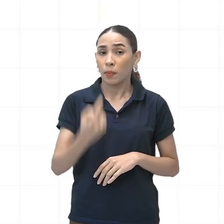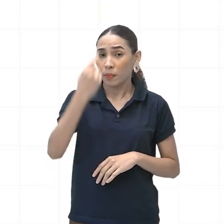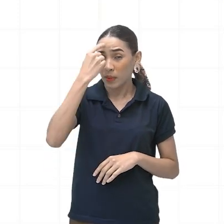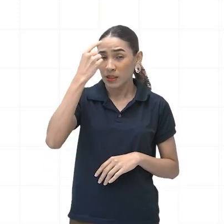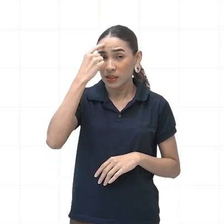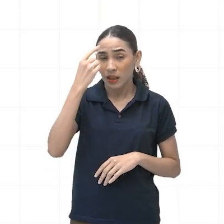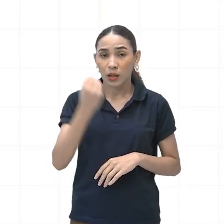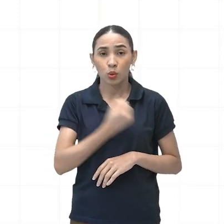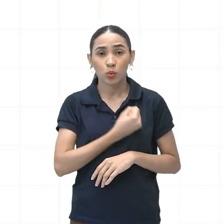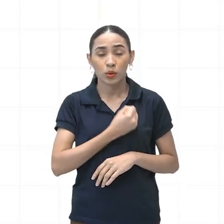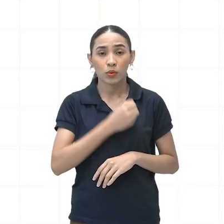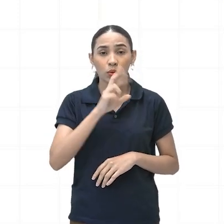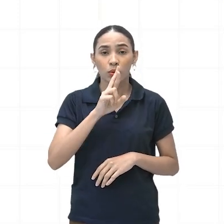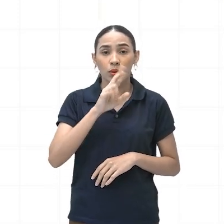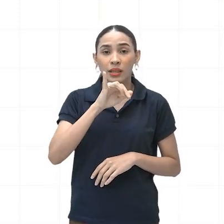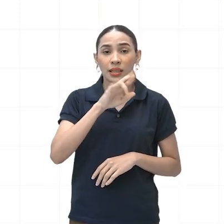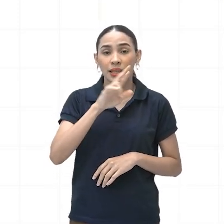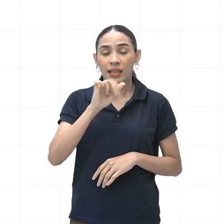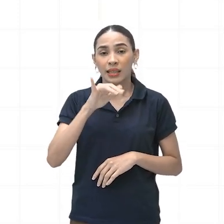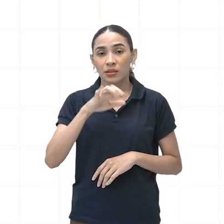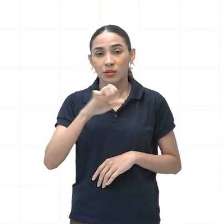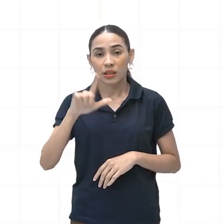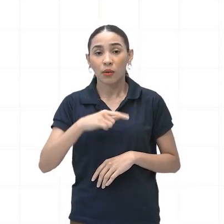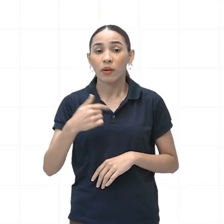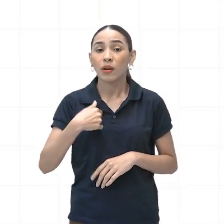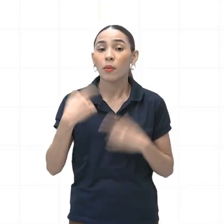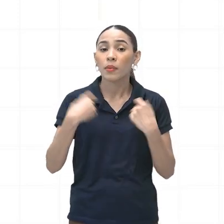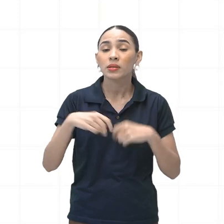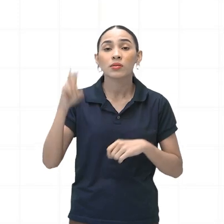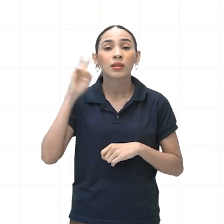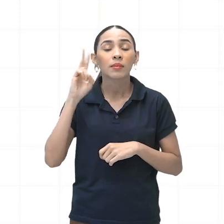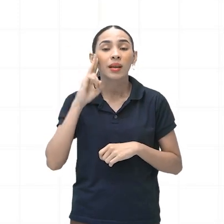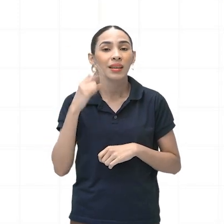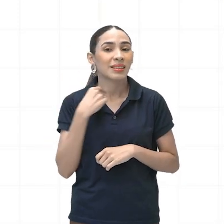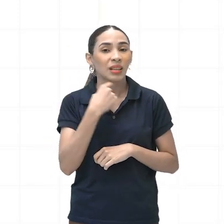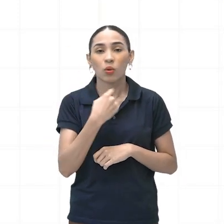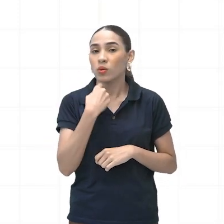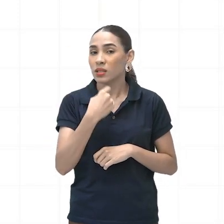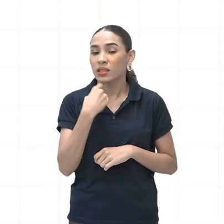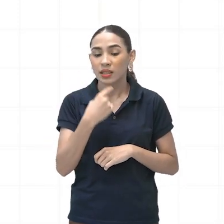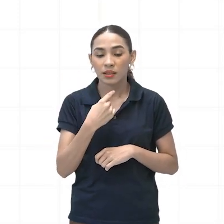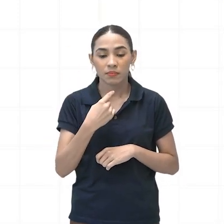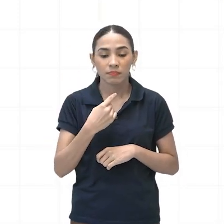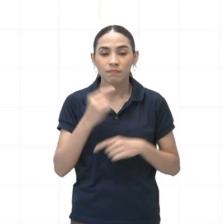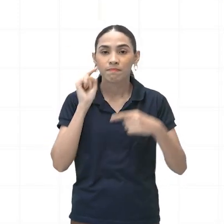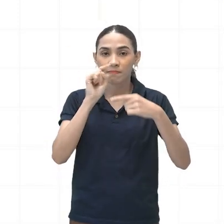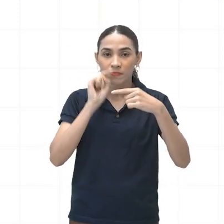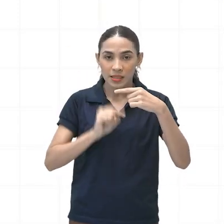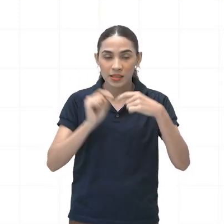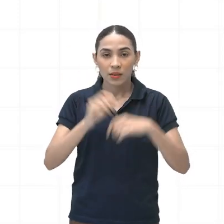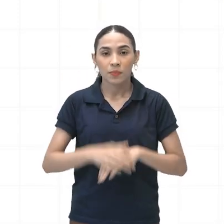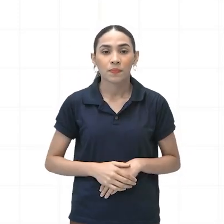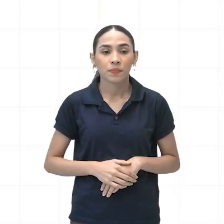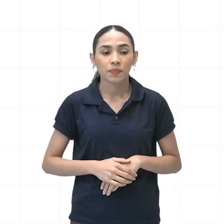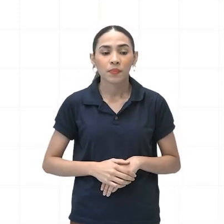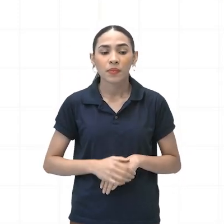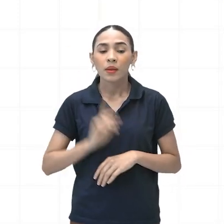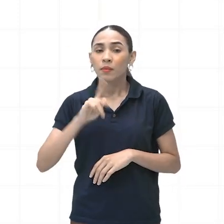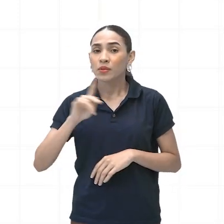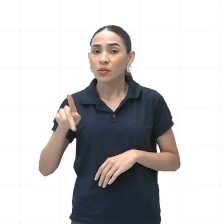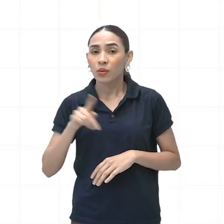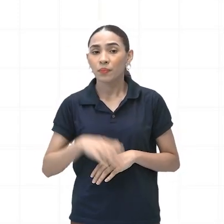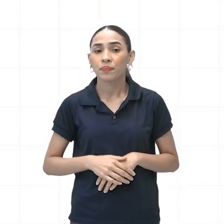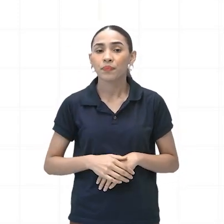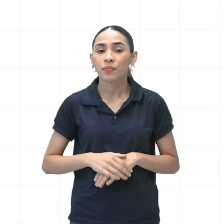número irracional, eu tenho que lembrar que eu não vou conseguir escrever ele na forma de fração. Professor, e